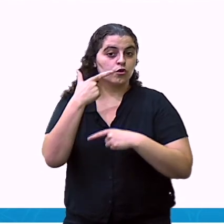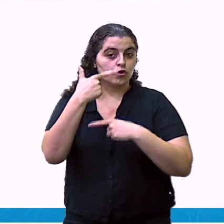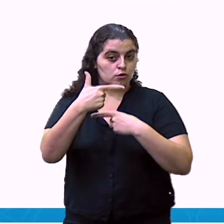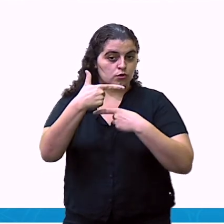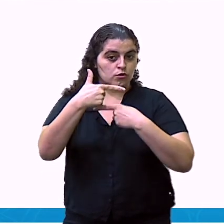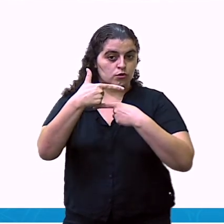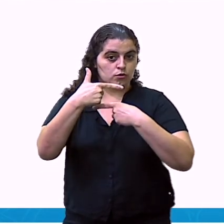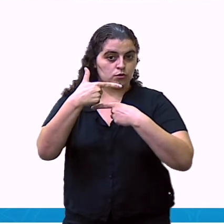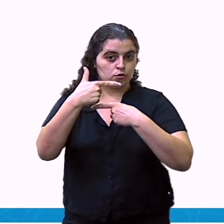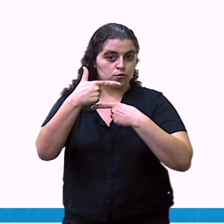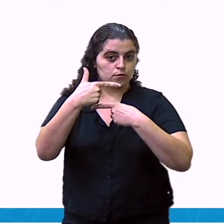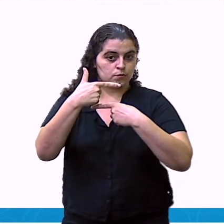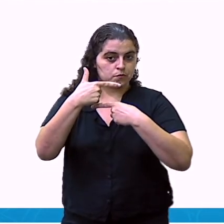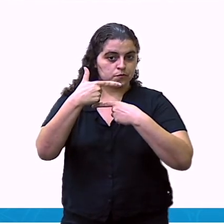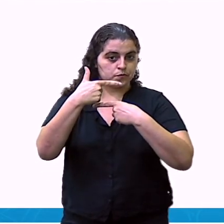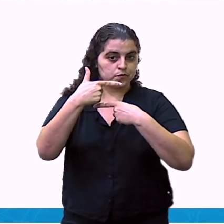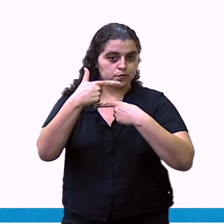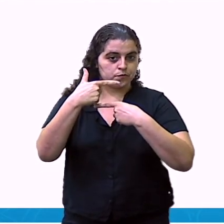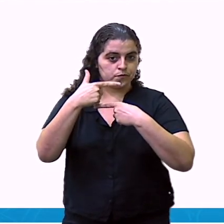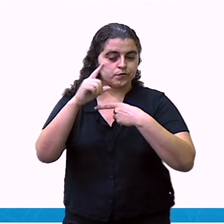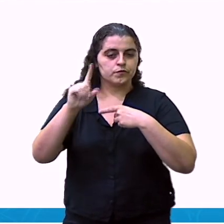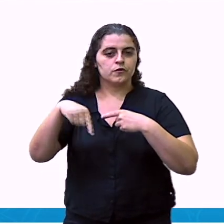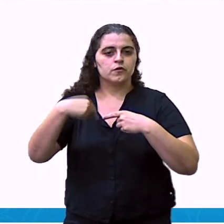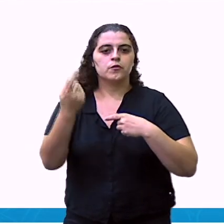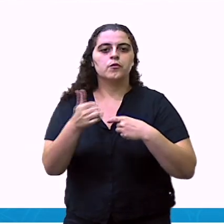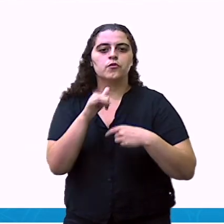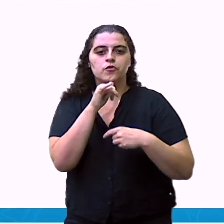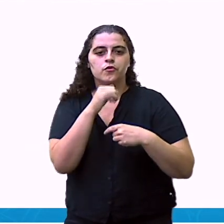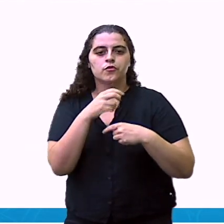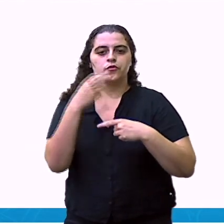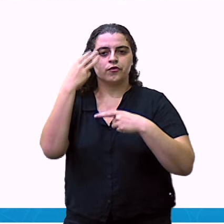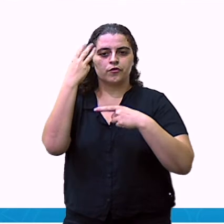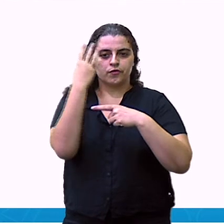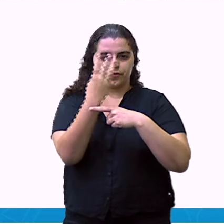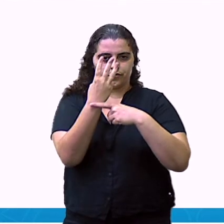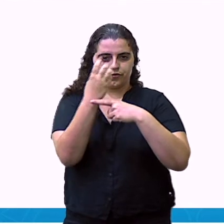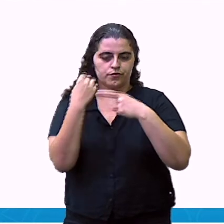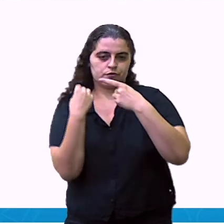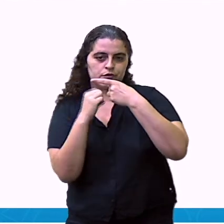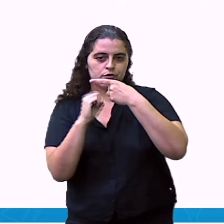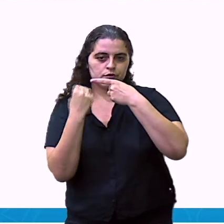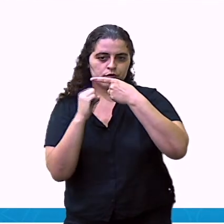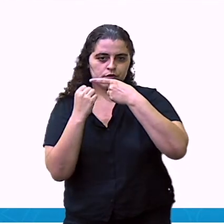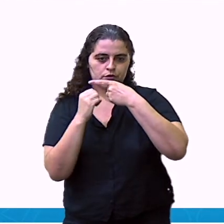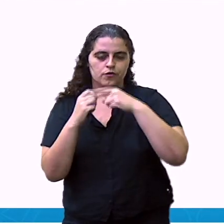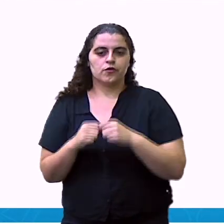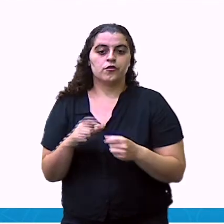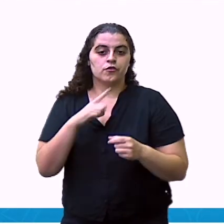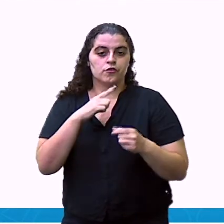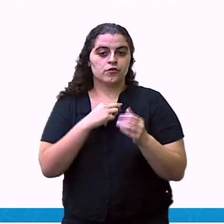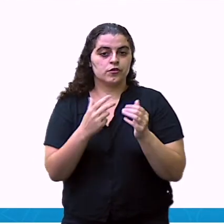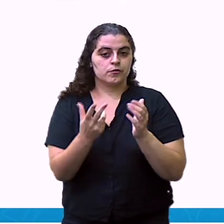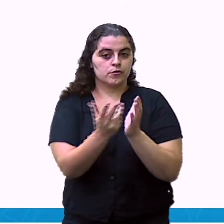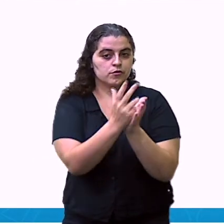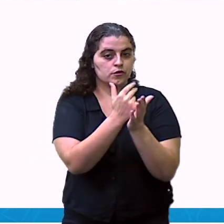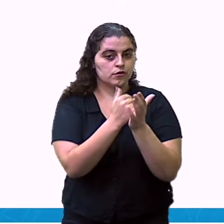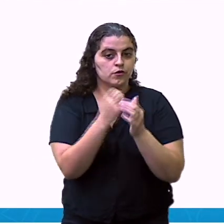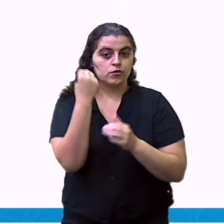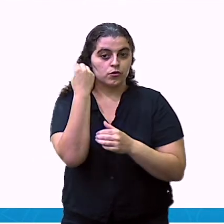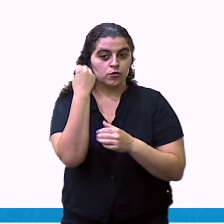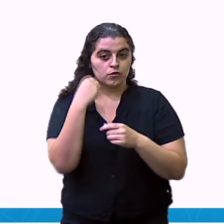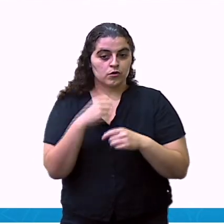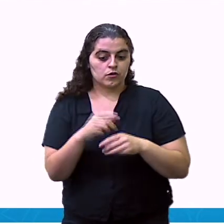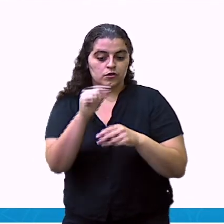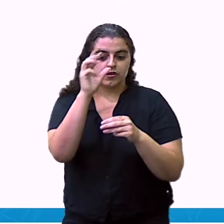partes desta figura. Nesta fração 3/8, nós temos aqui uma figura fracionada em 8 partes